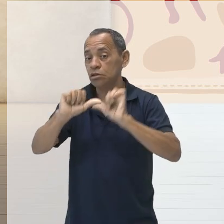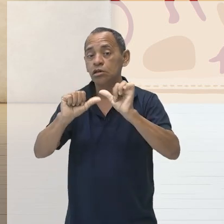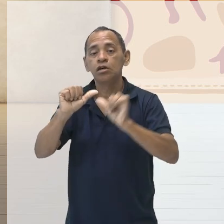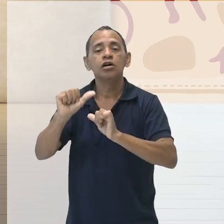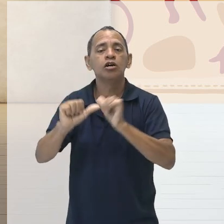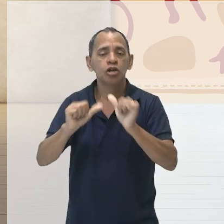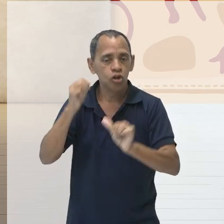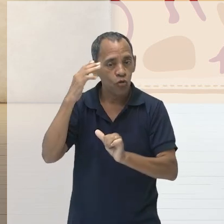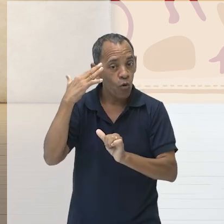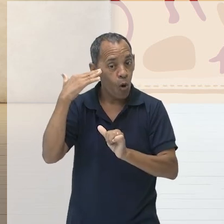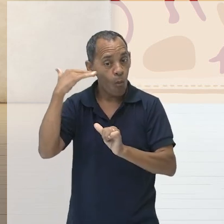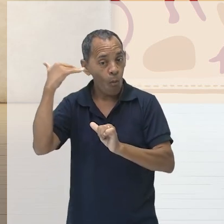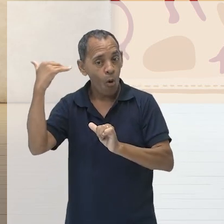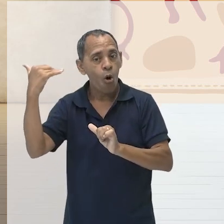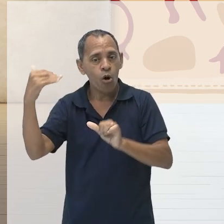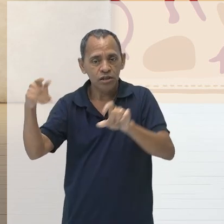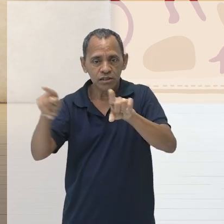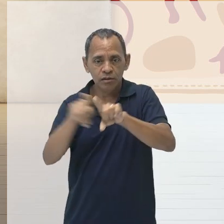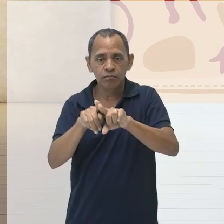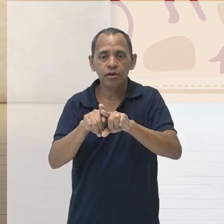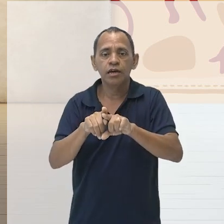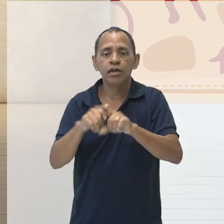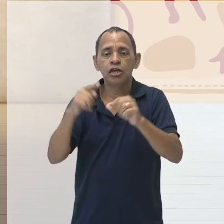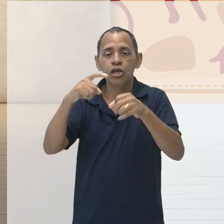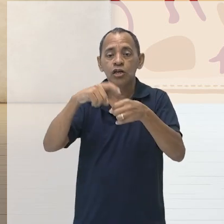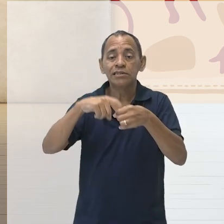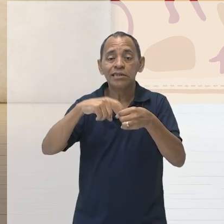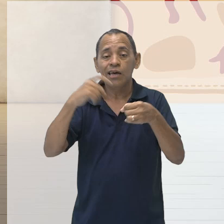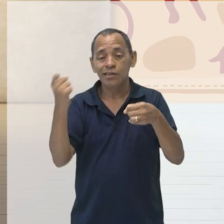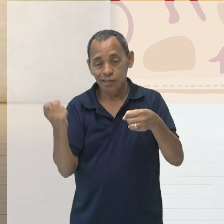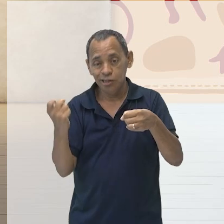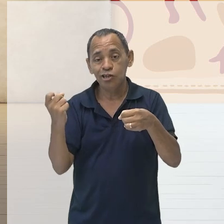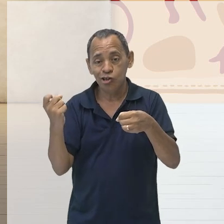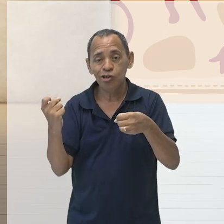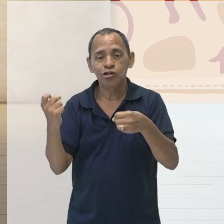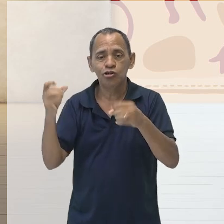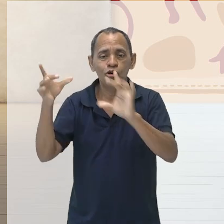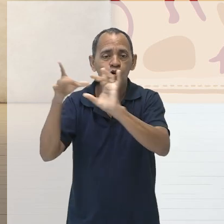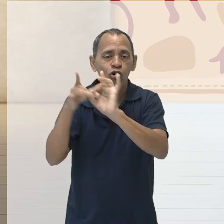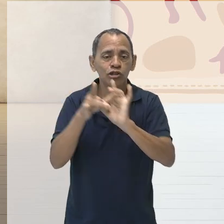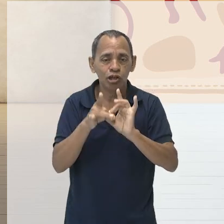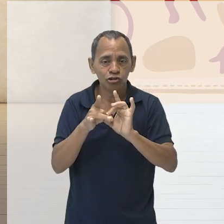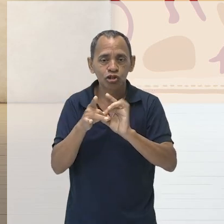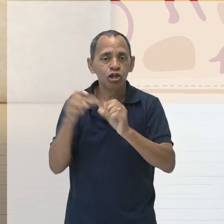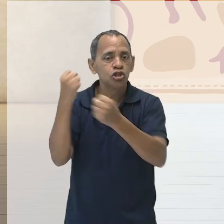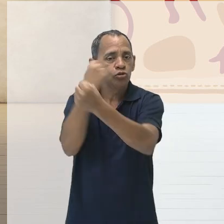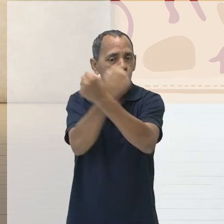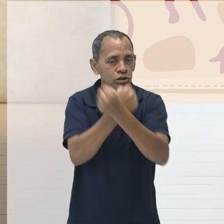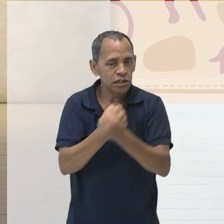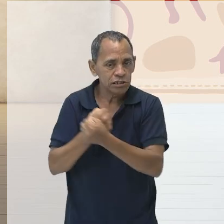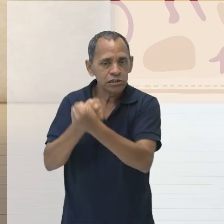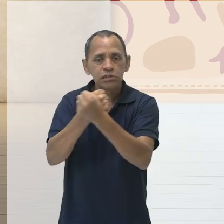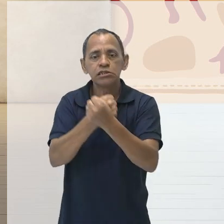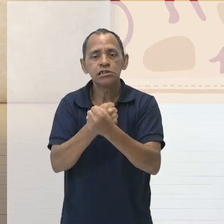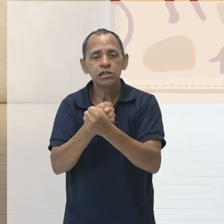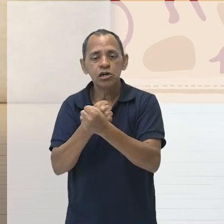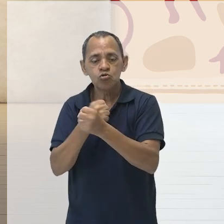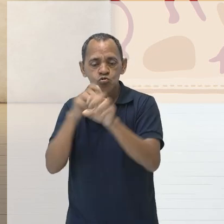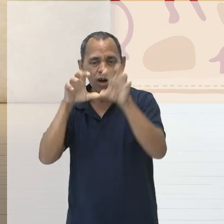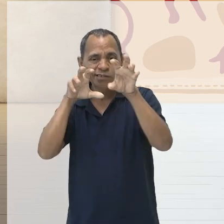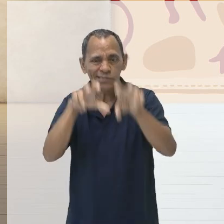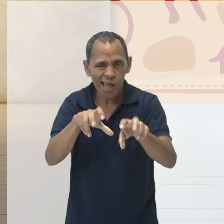espaço, saindo daquele contexto de proteção, de ataque ao